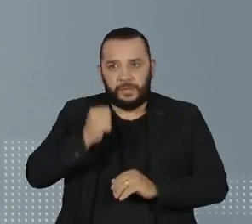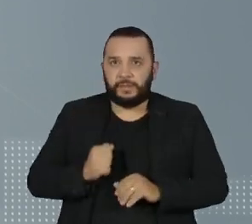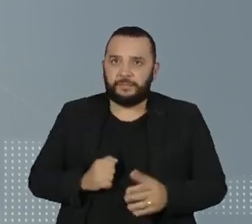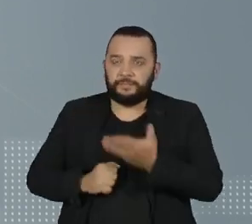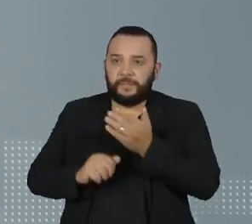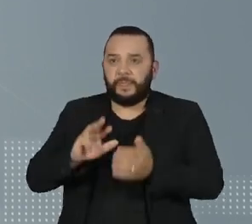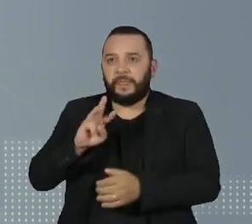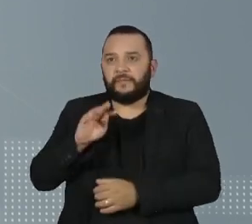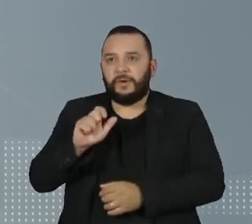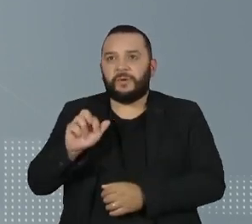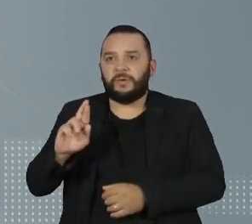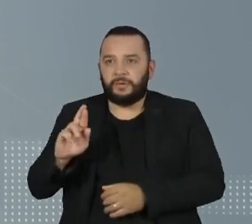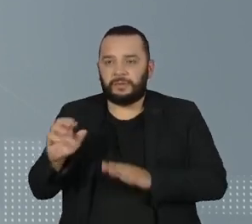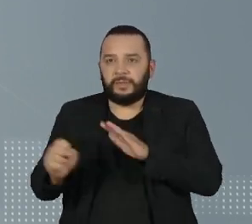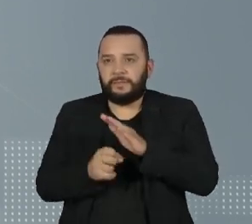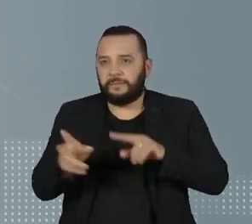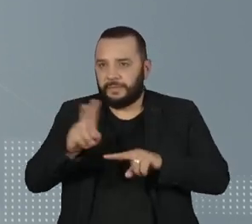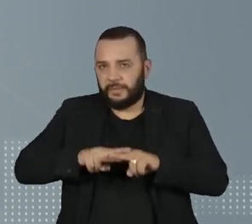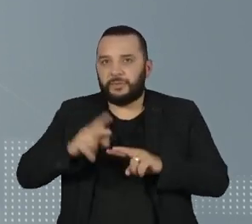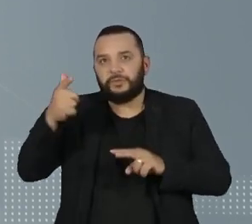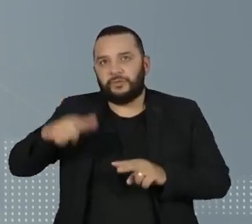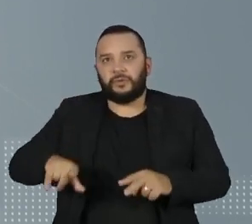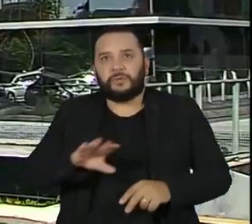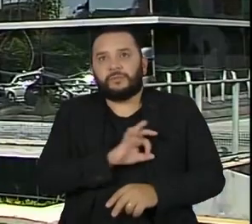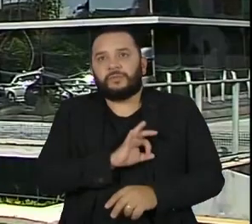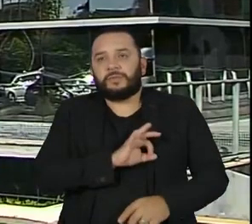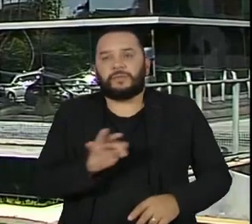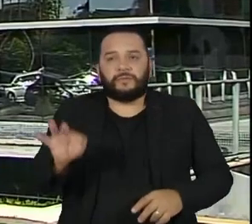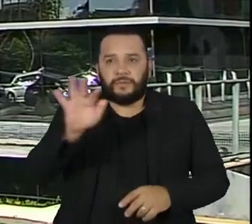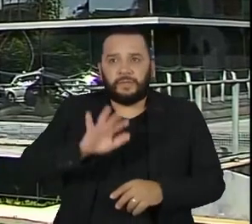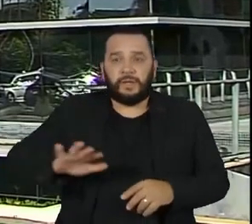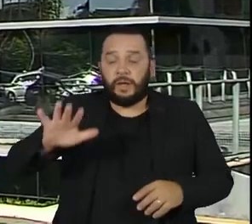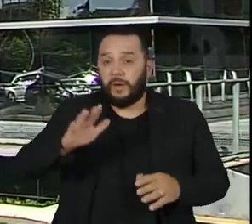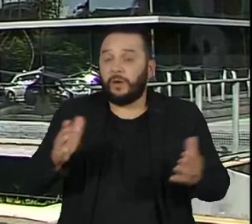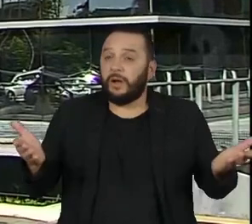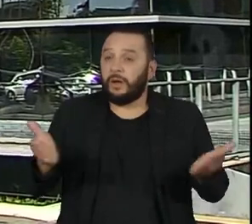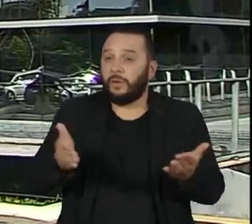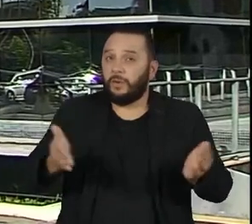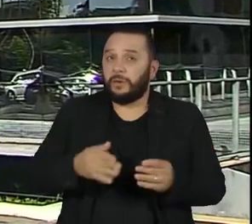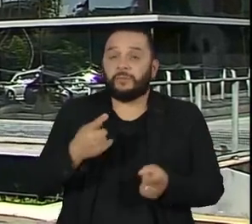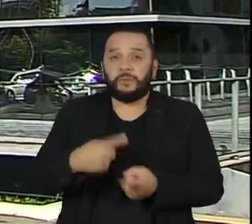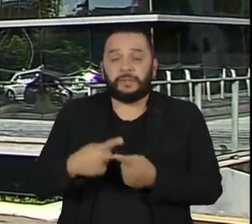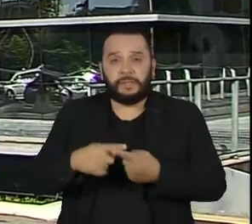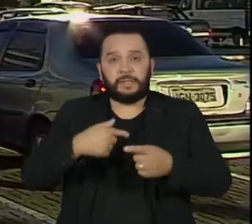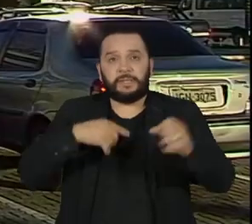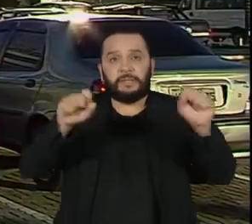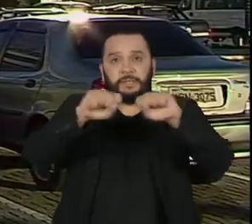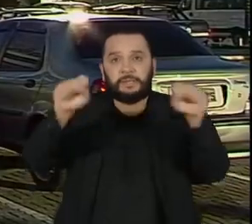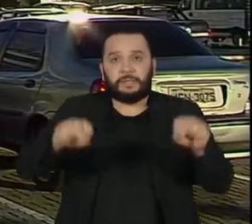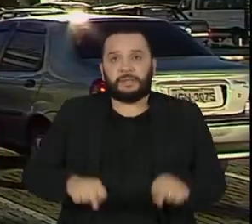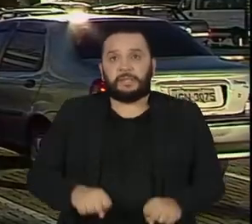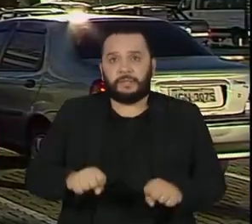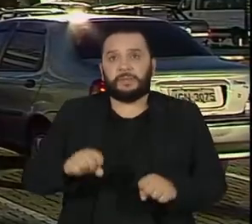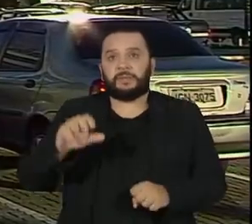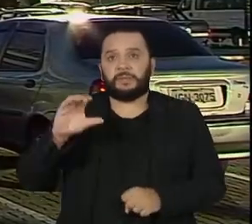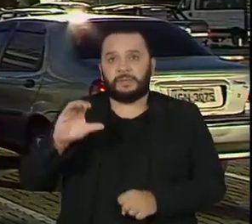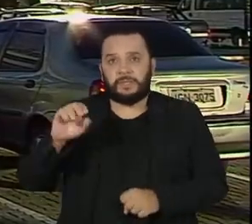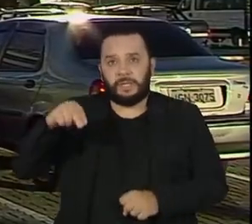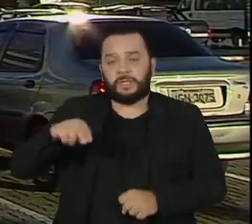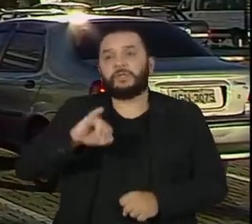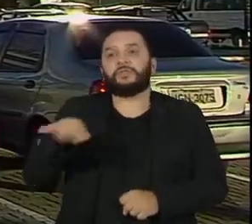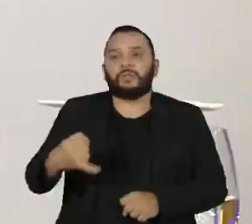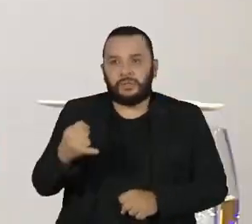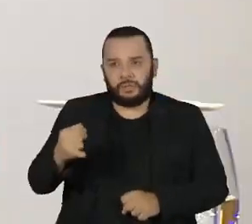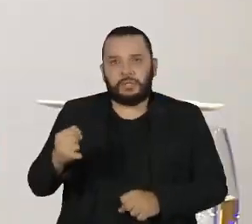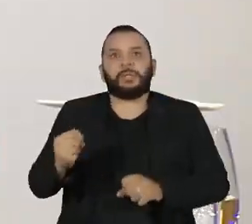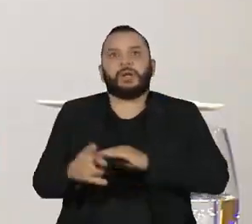delgate foi preso outra vez pela Polícia Federal desta vez por invadir sistemas eletrônicos do Conselho Nacional de